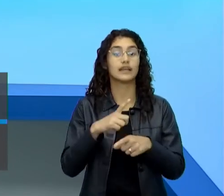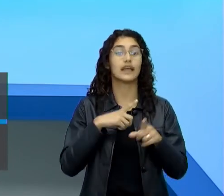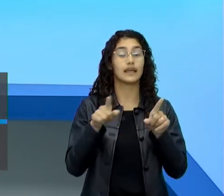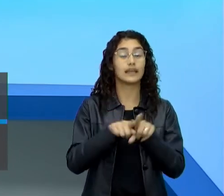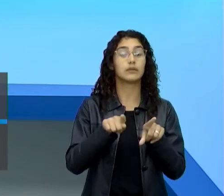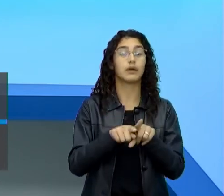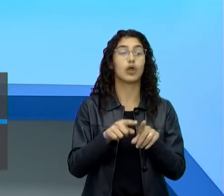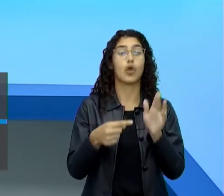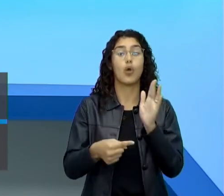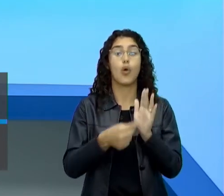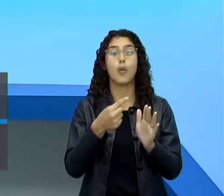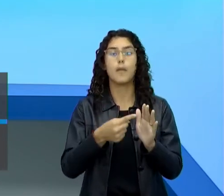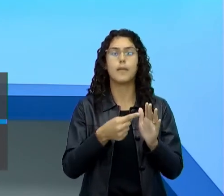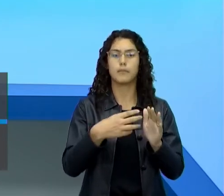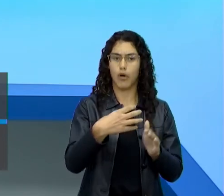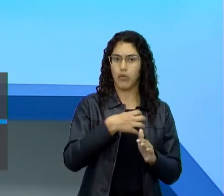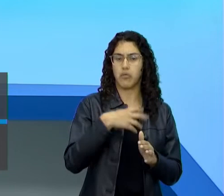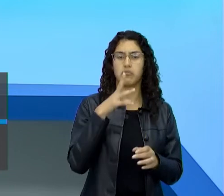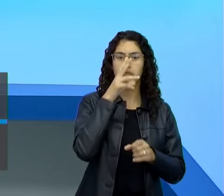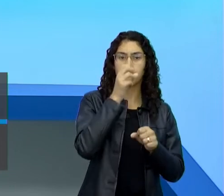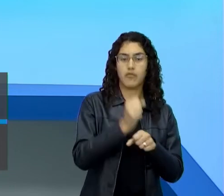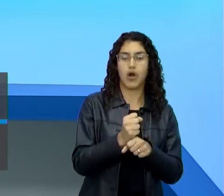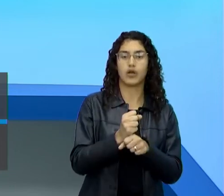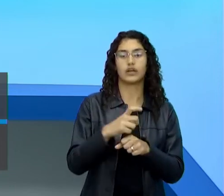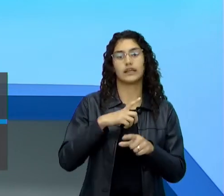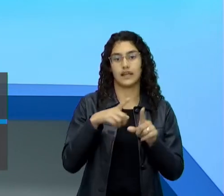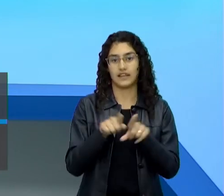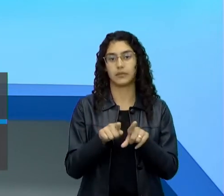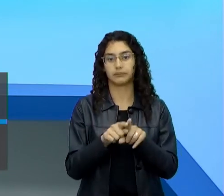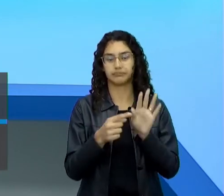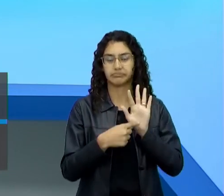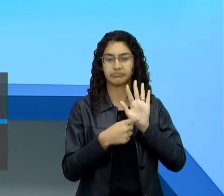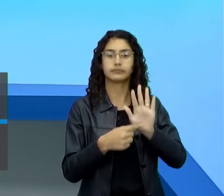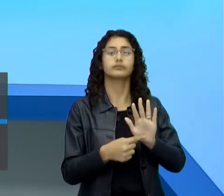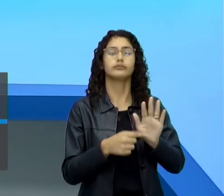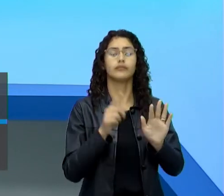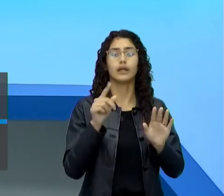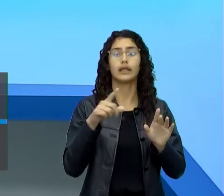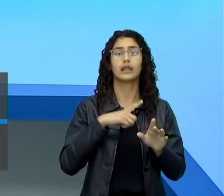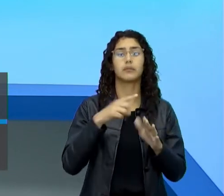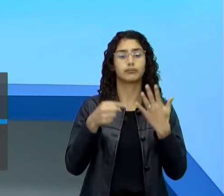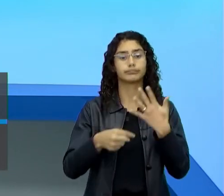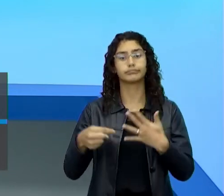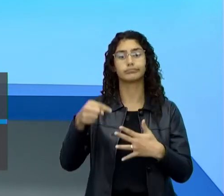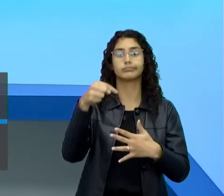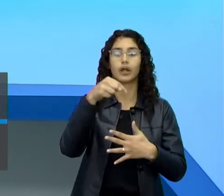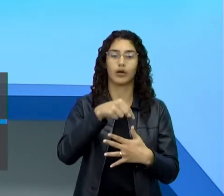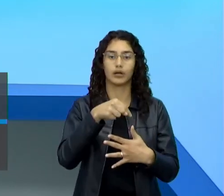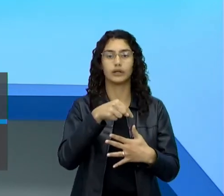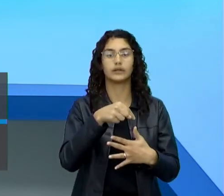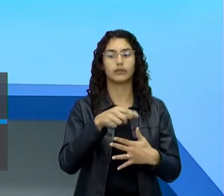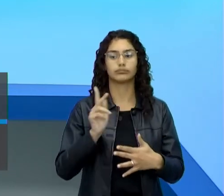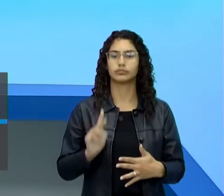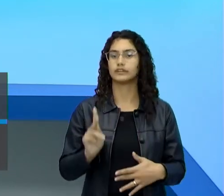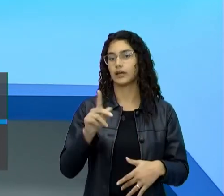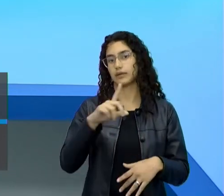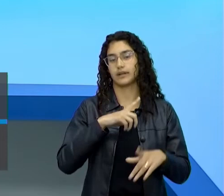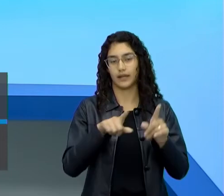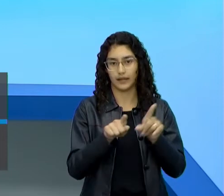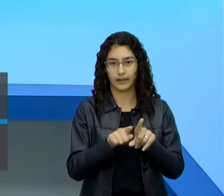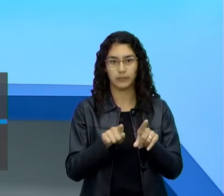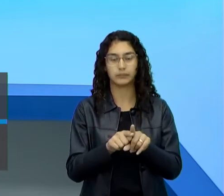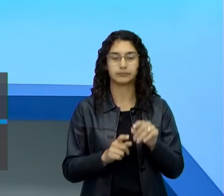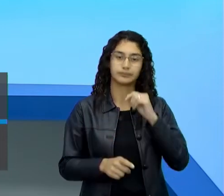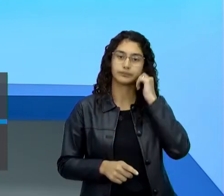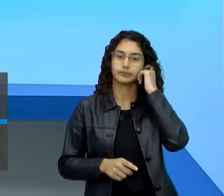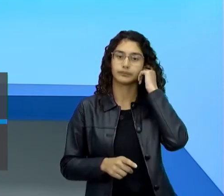ainda uma narrativa, uma fala eurocêntrica, ocidentalizada, que ainda prioriza o de sempre, né? Estados